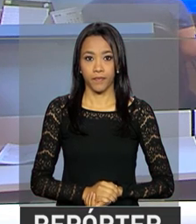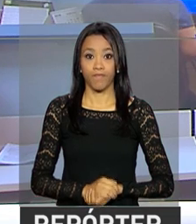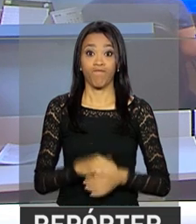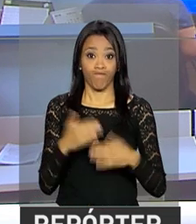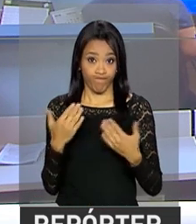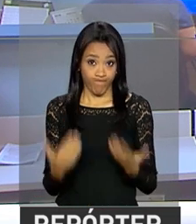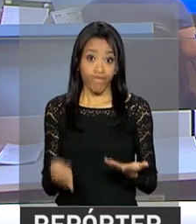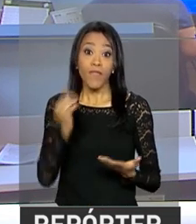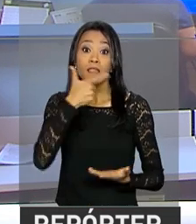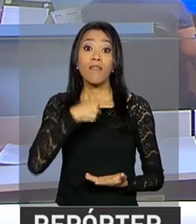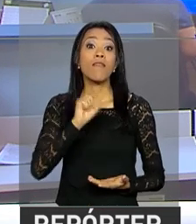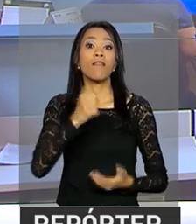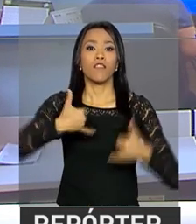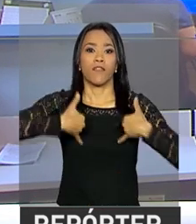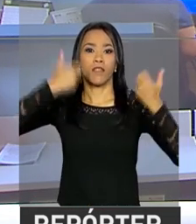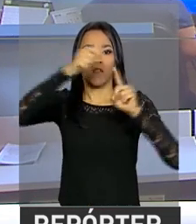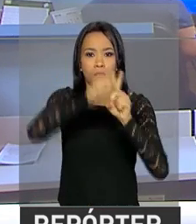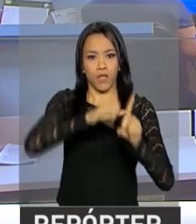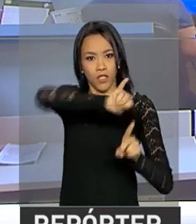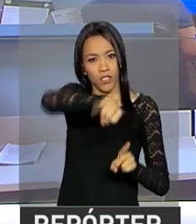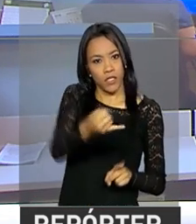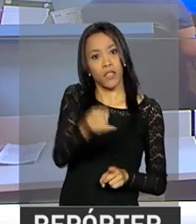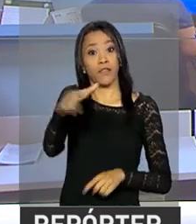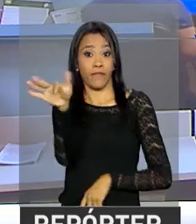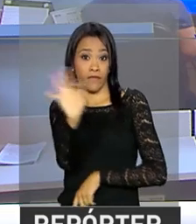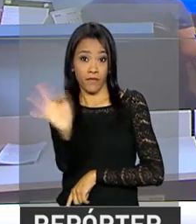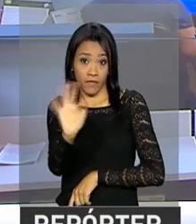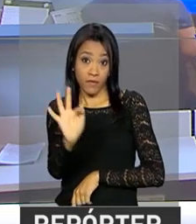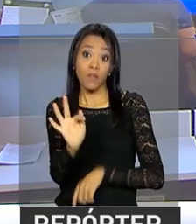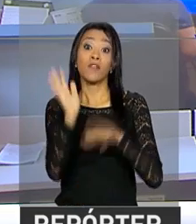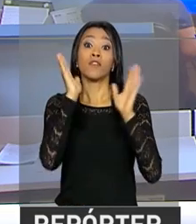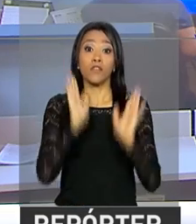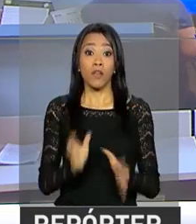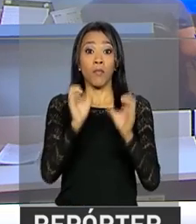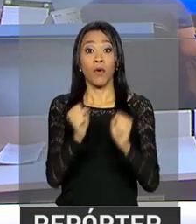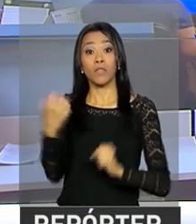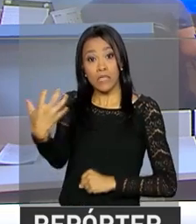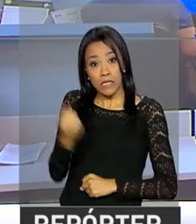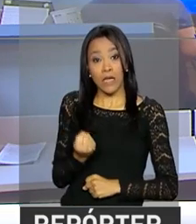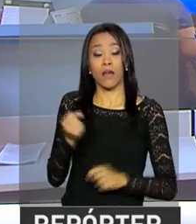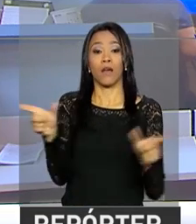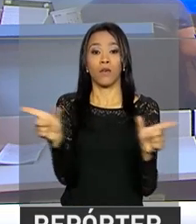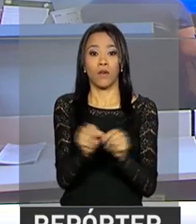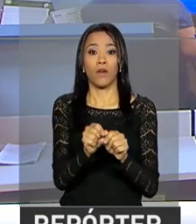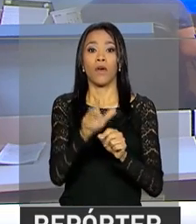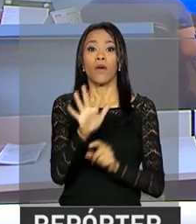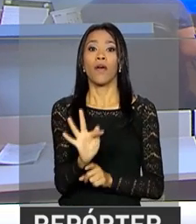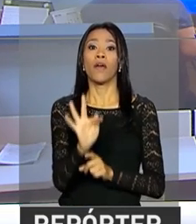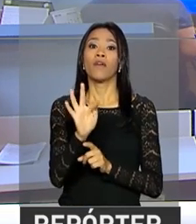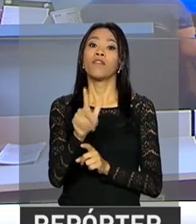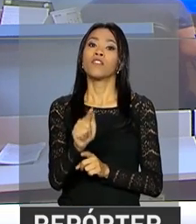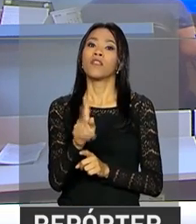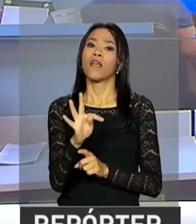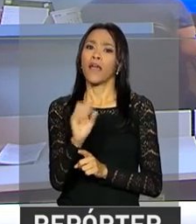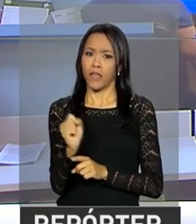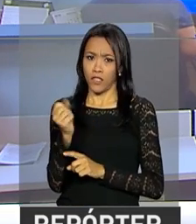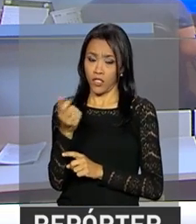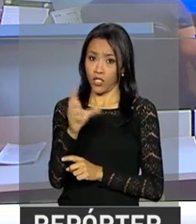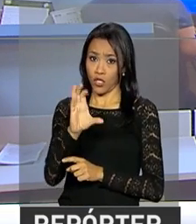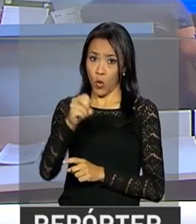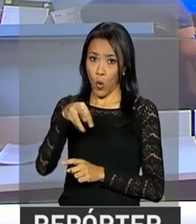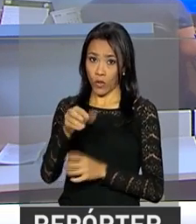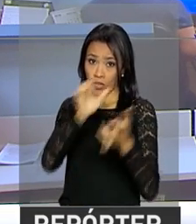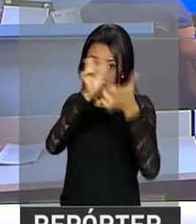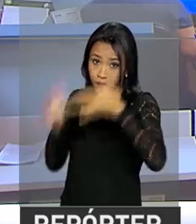E olha, quem faz aniversário nos meses de janeiro e fevereiro já pode sacar o FGTS de contas inativas a partir